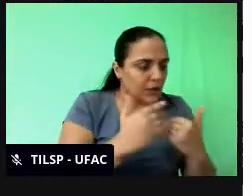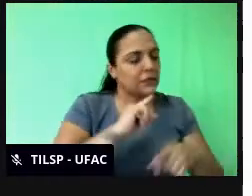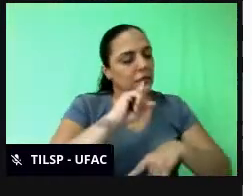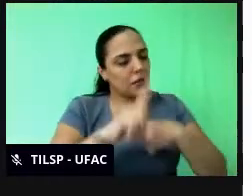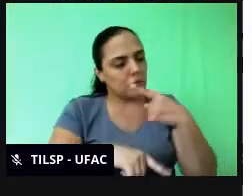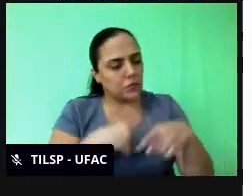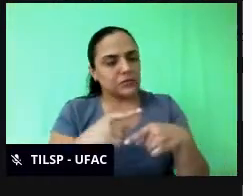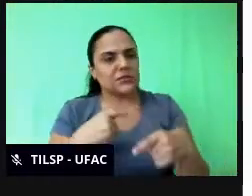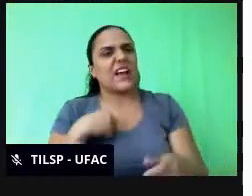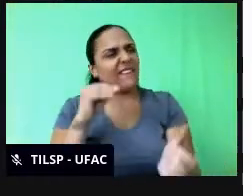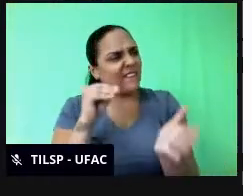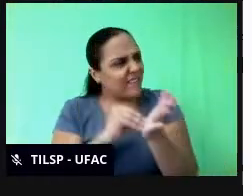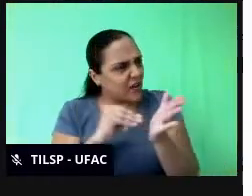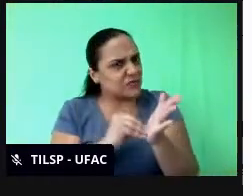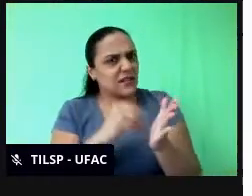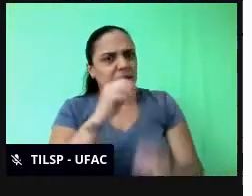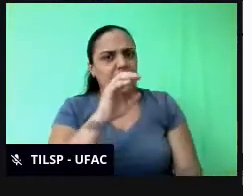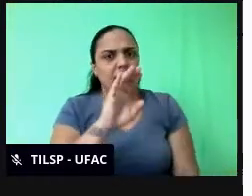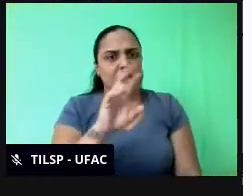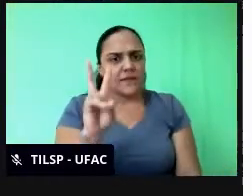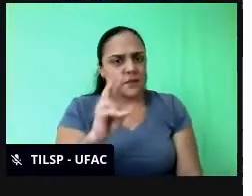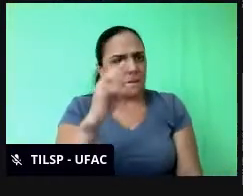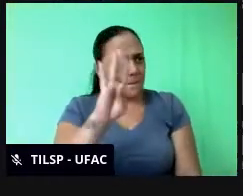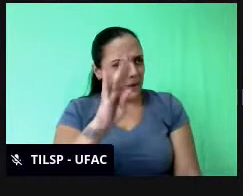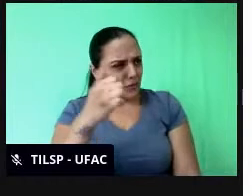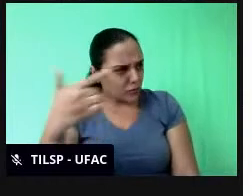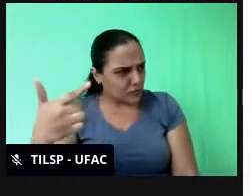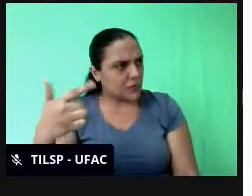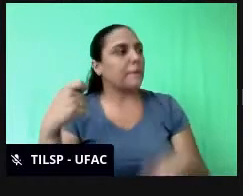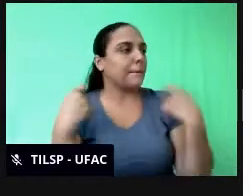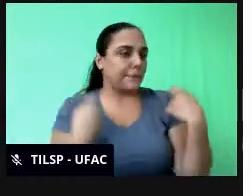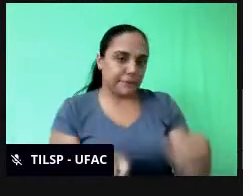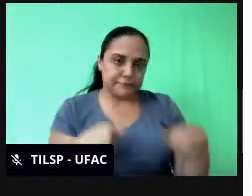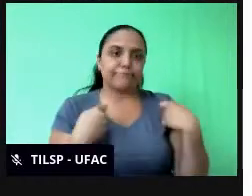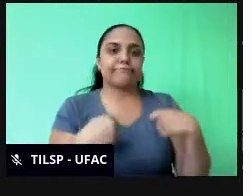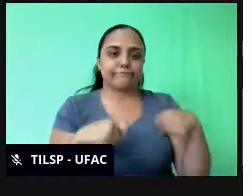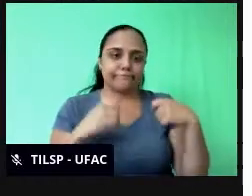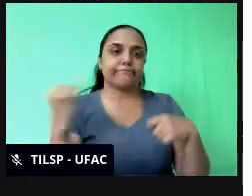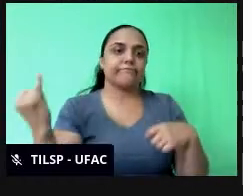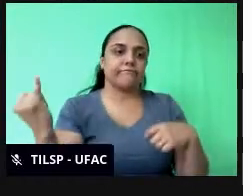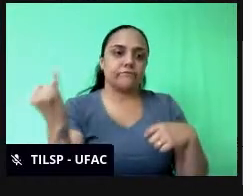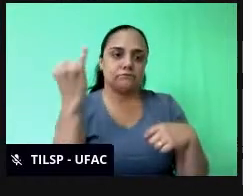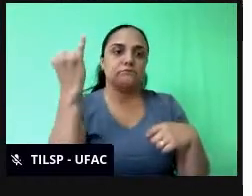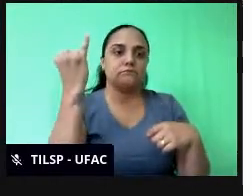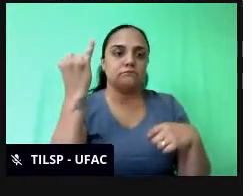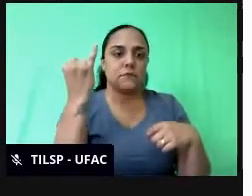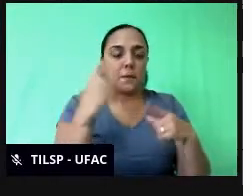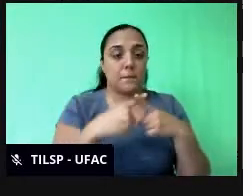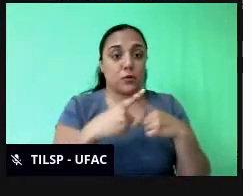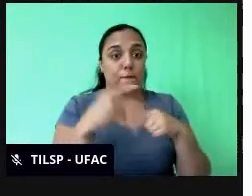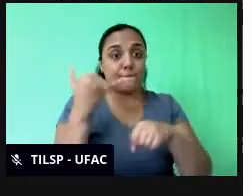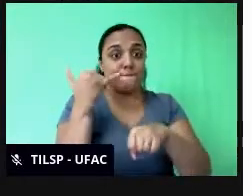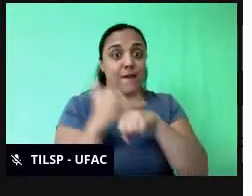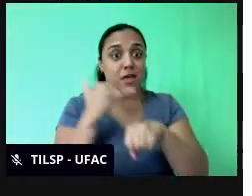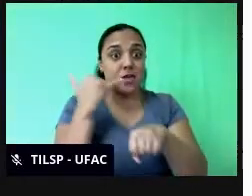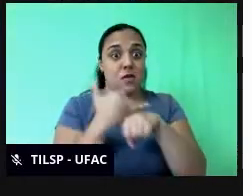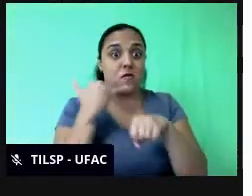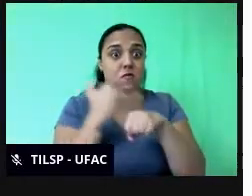é recomendada a suplementação, tanto de B12, e para o ferro, o que a gente